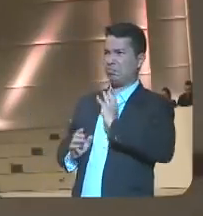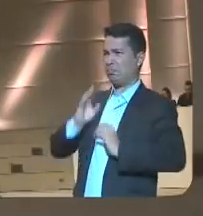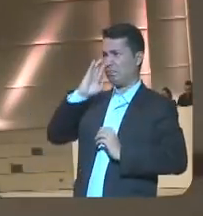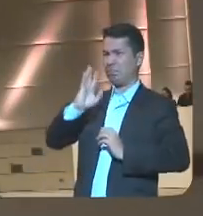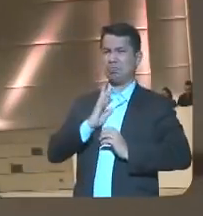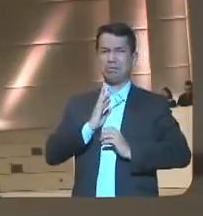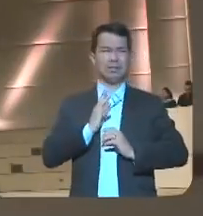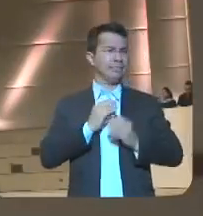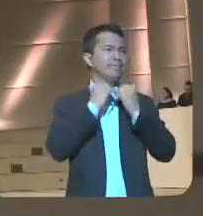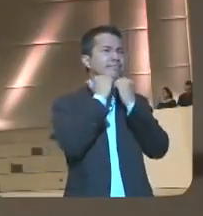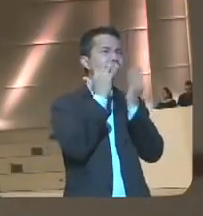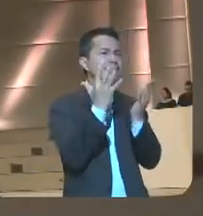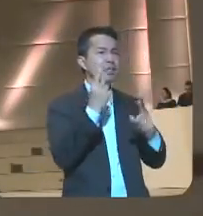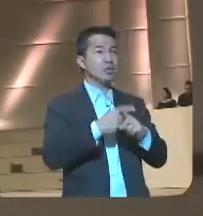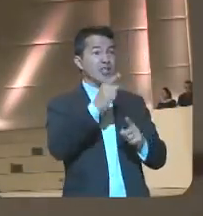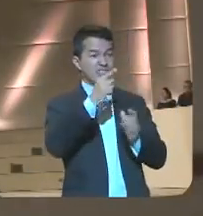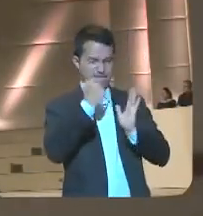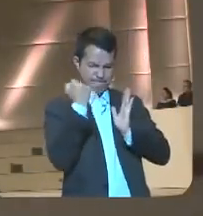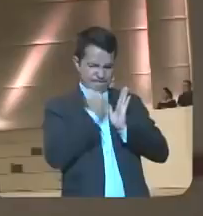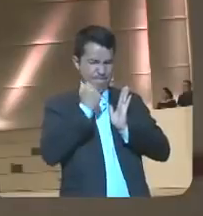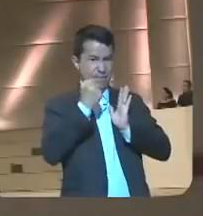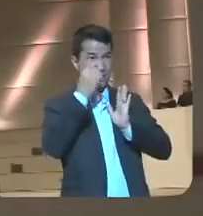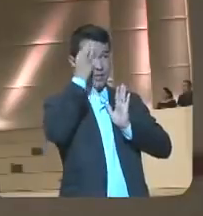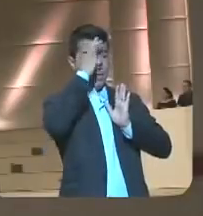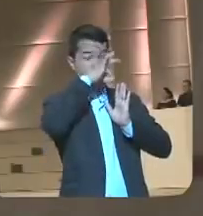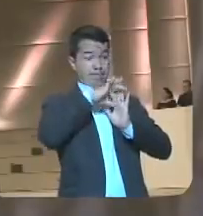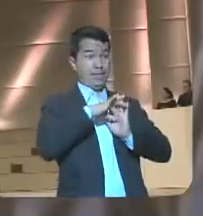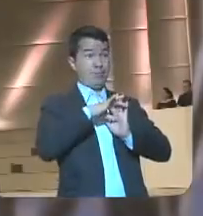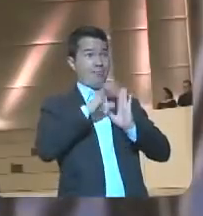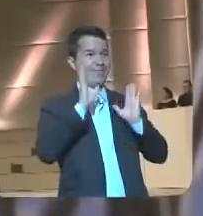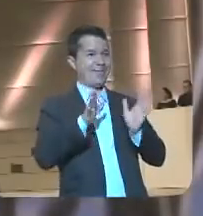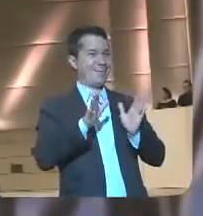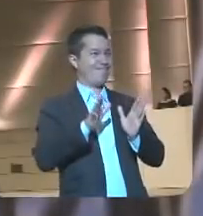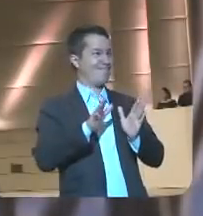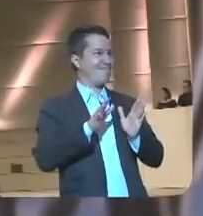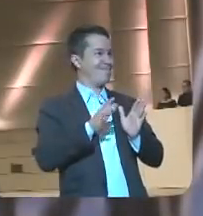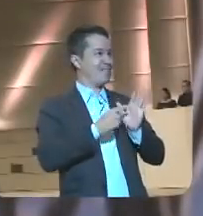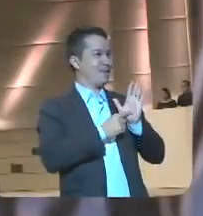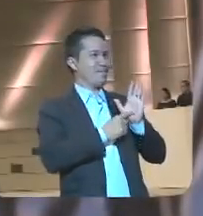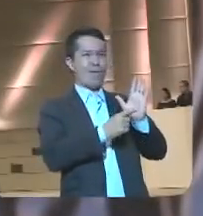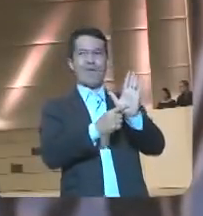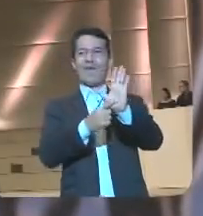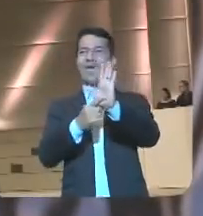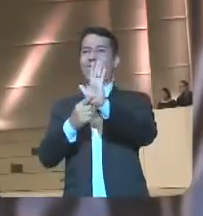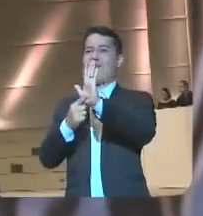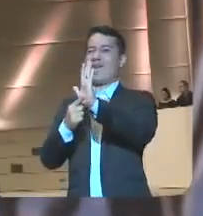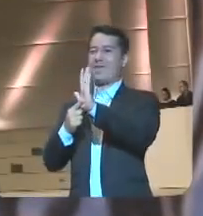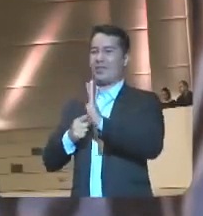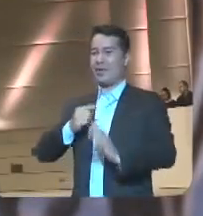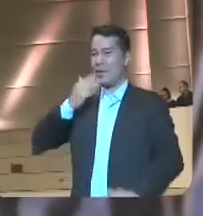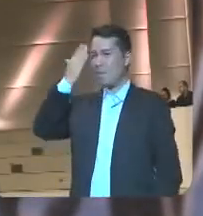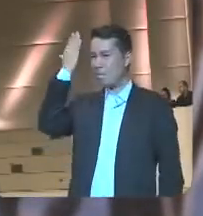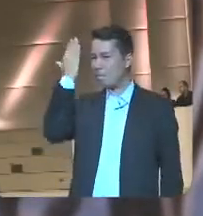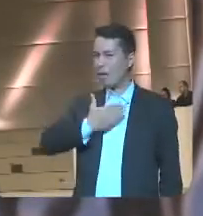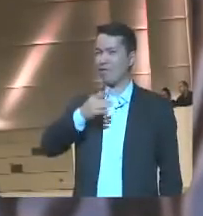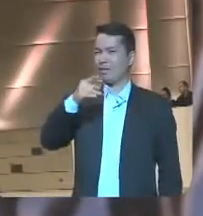do senhor cabo isso que ele tem este fica no nosso coração